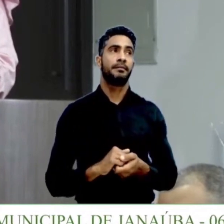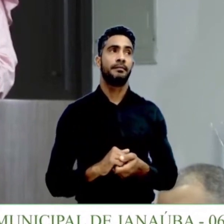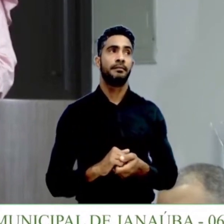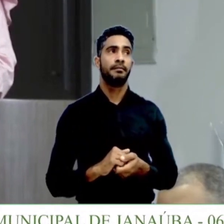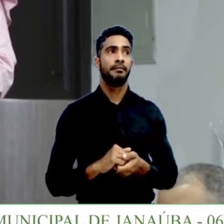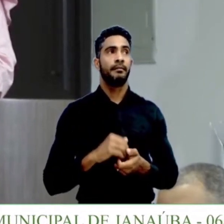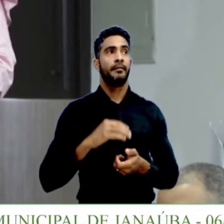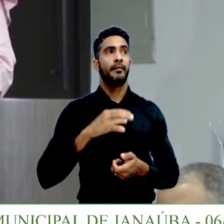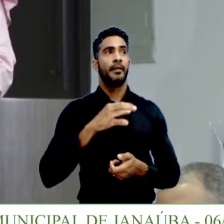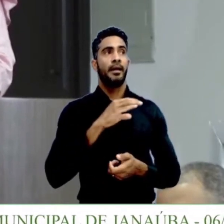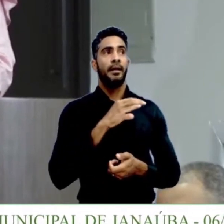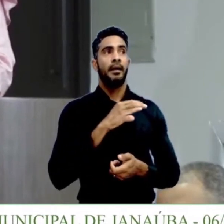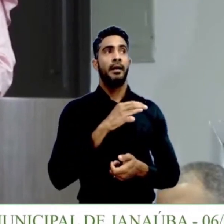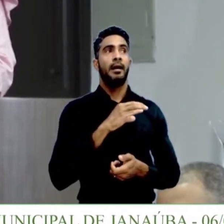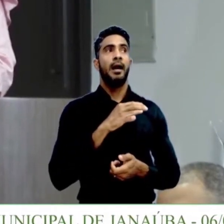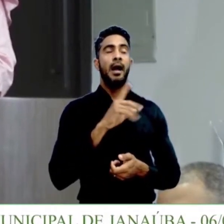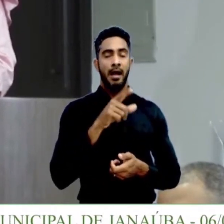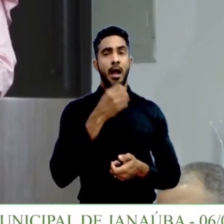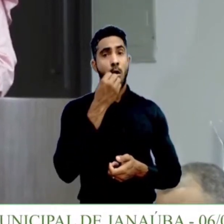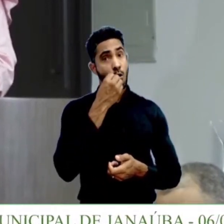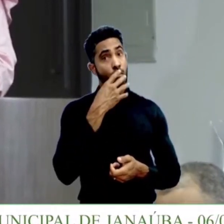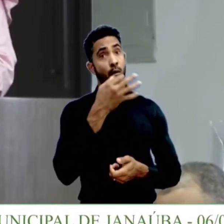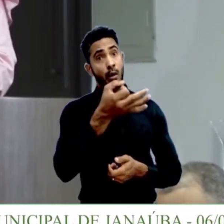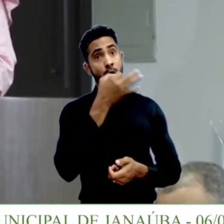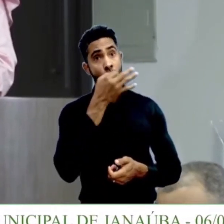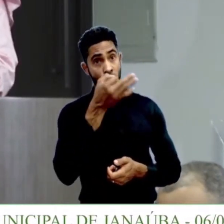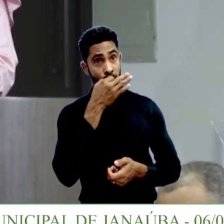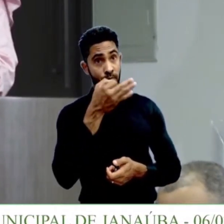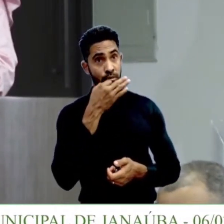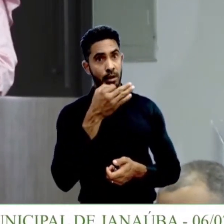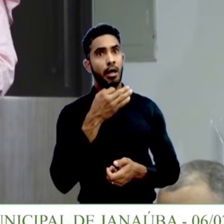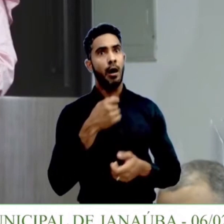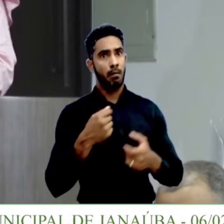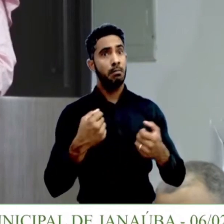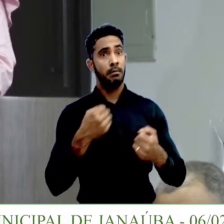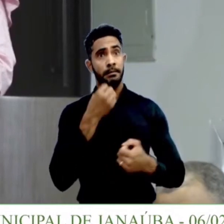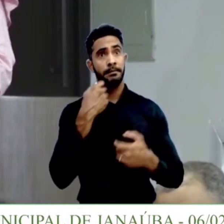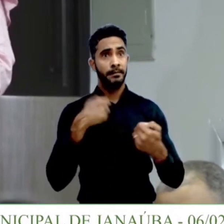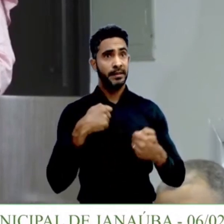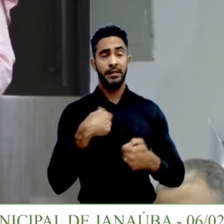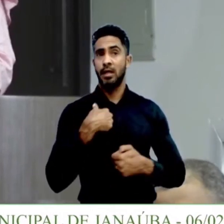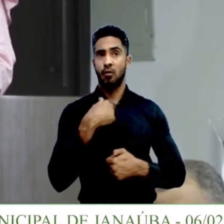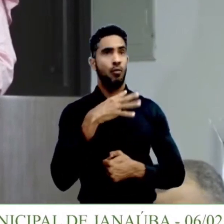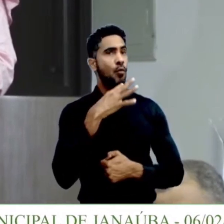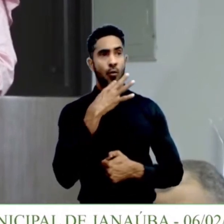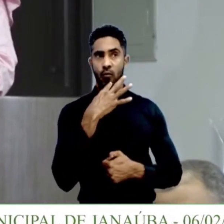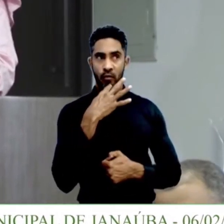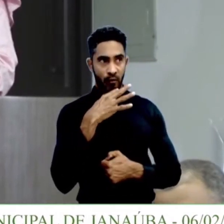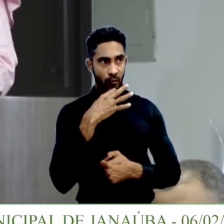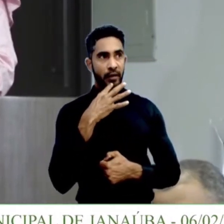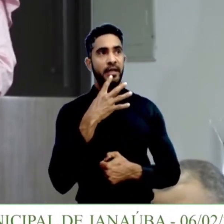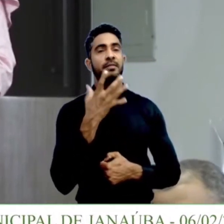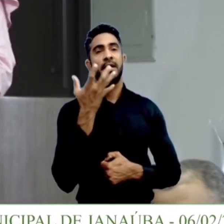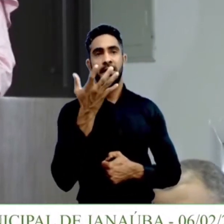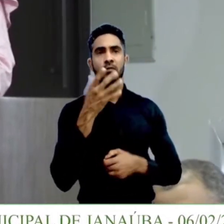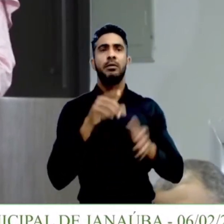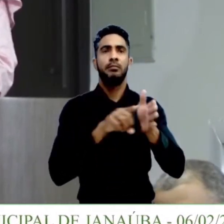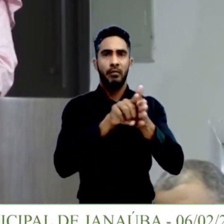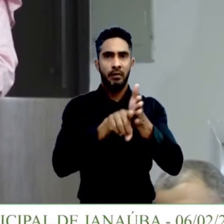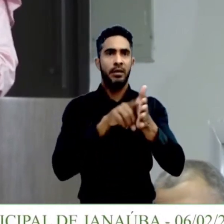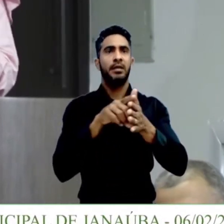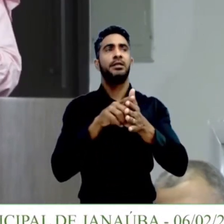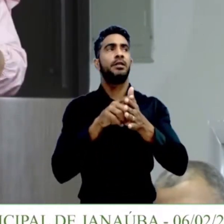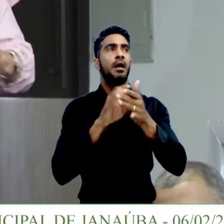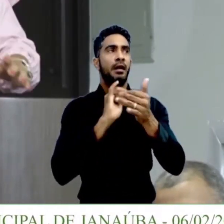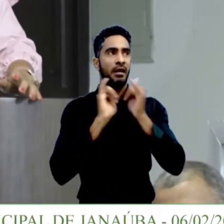Colega Carmelina, essa sugestão sua é válida, muito pertinente. Não conheço, mas buscarei mais informações para que a